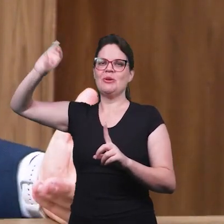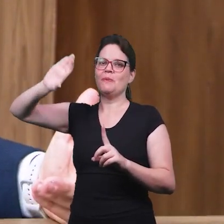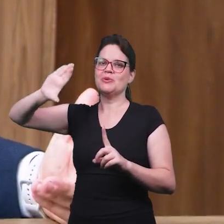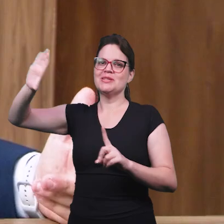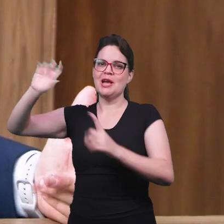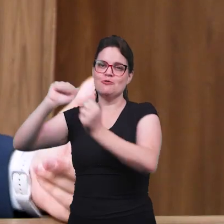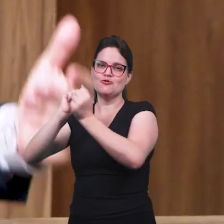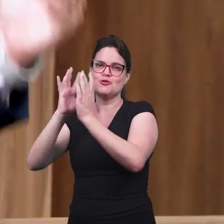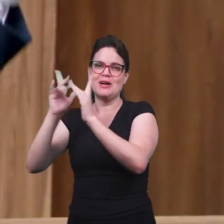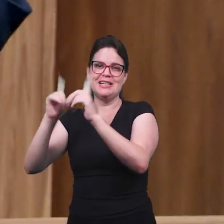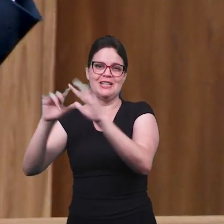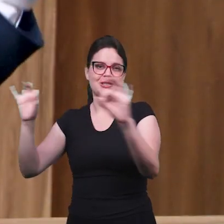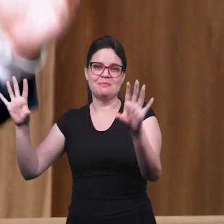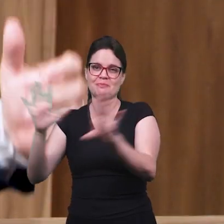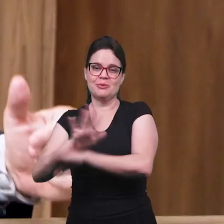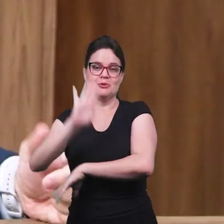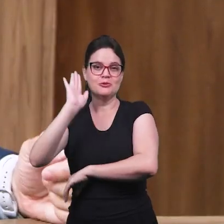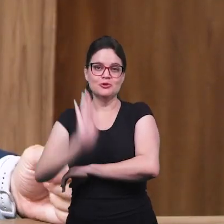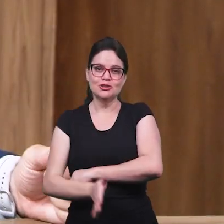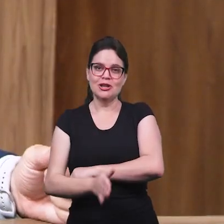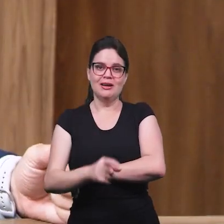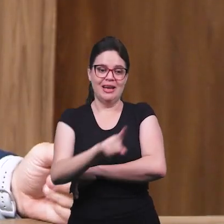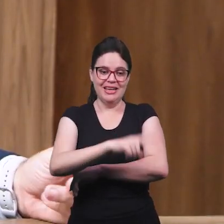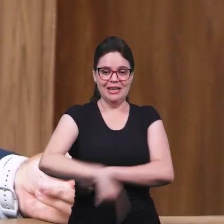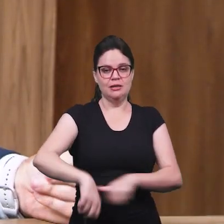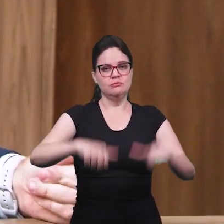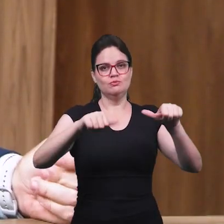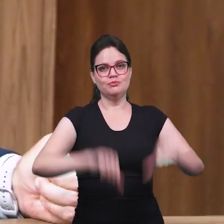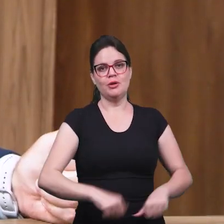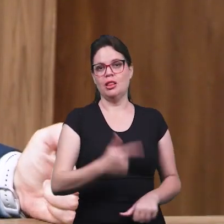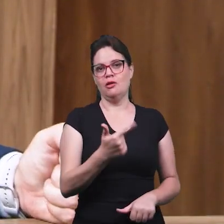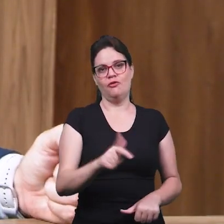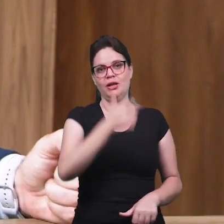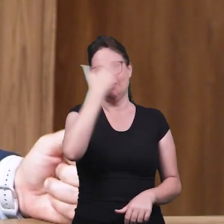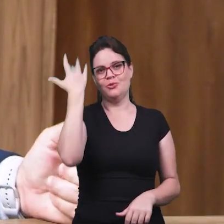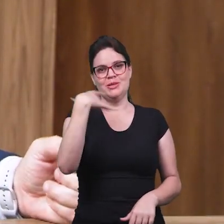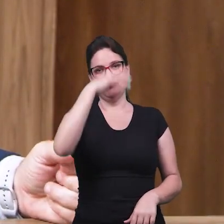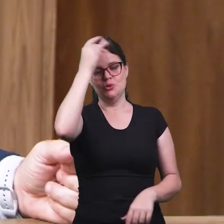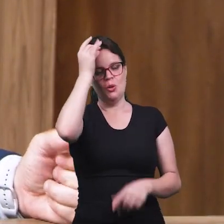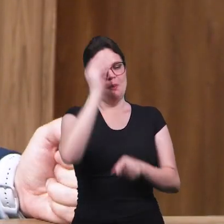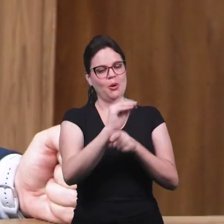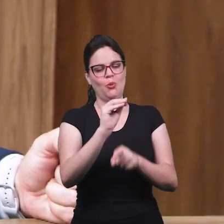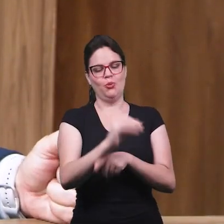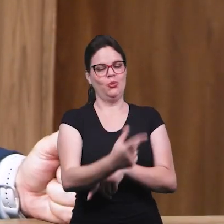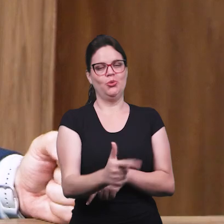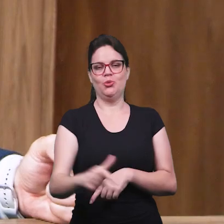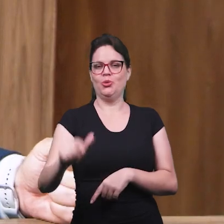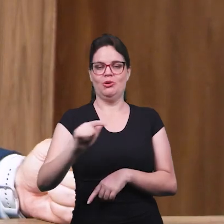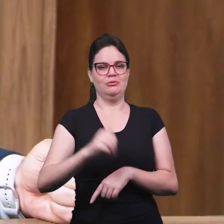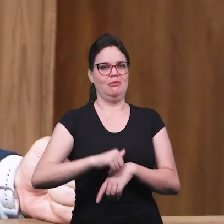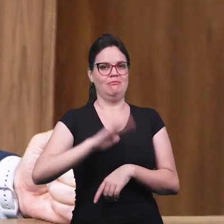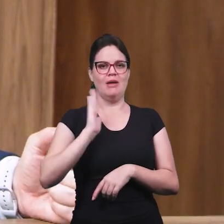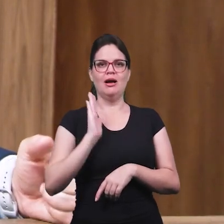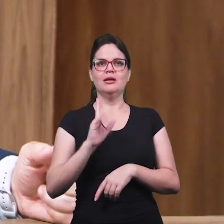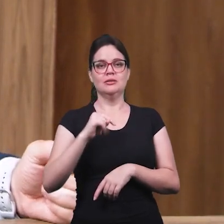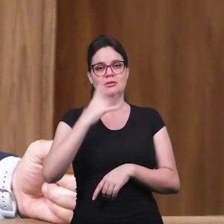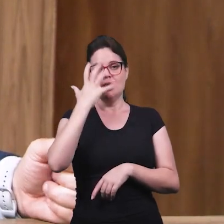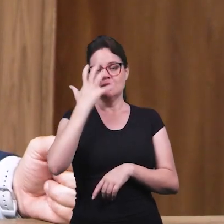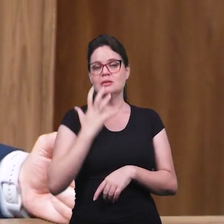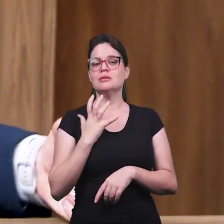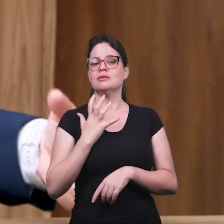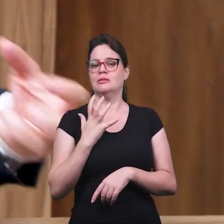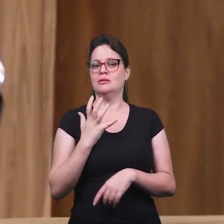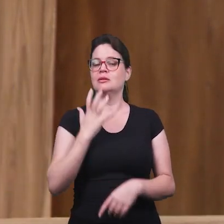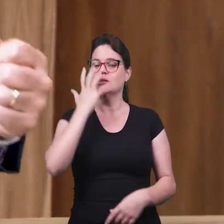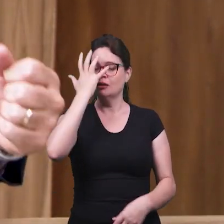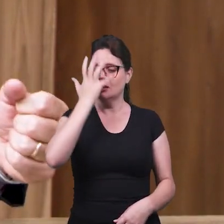ira, né? Então, esse texto aí nos remete realmente assim a uma reflexão muito séria, né, a